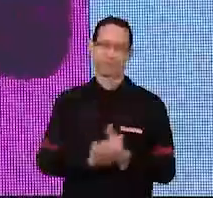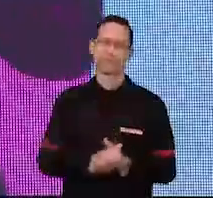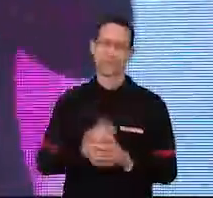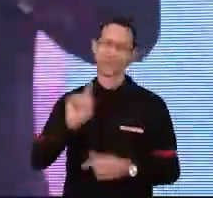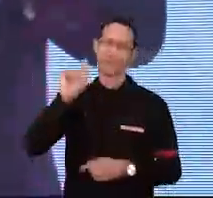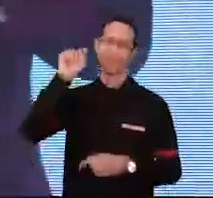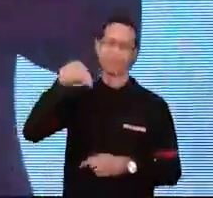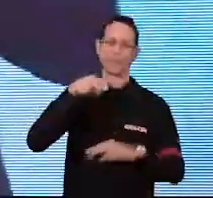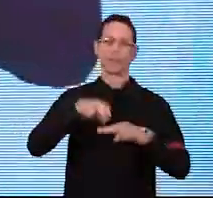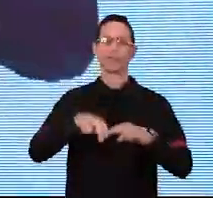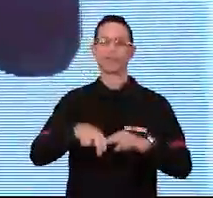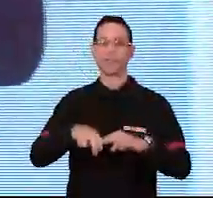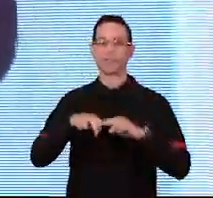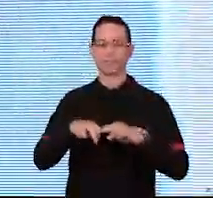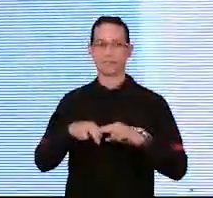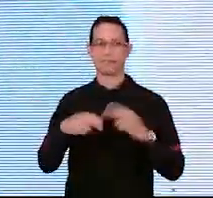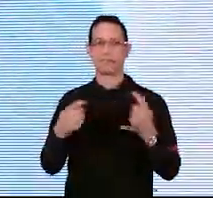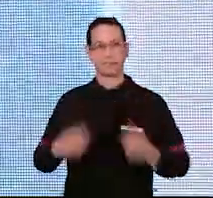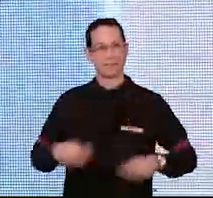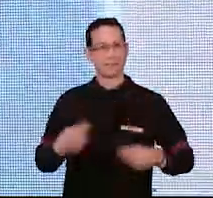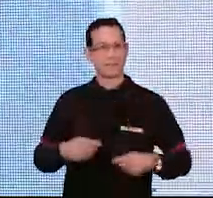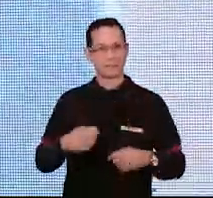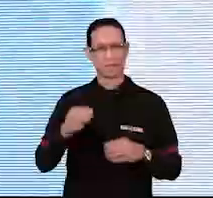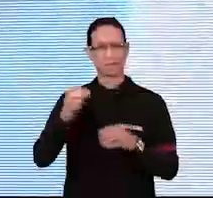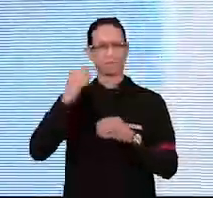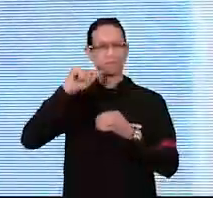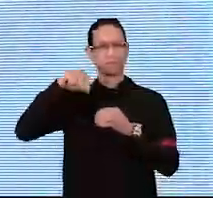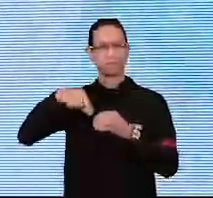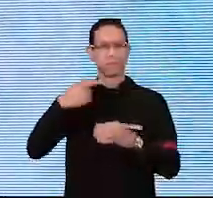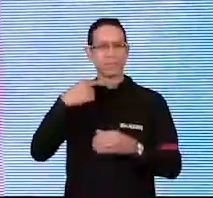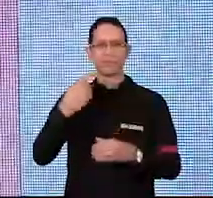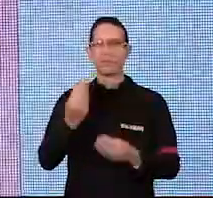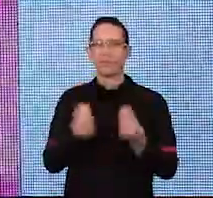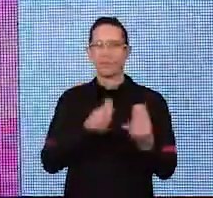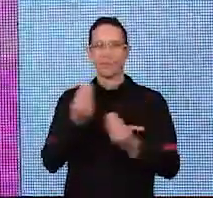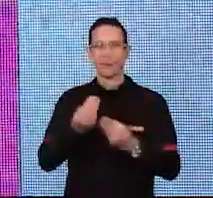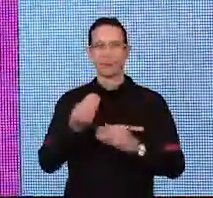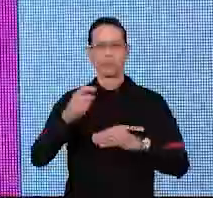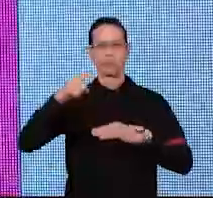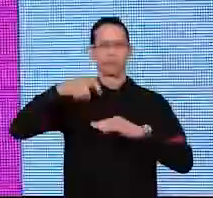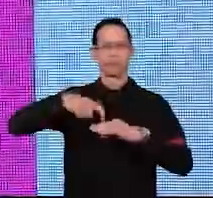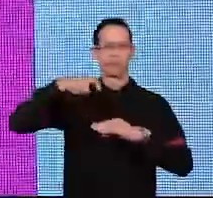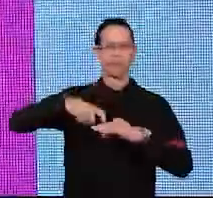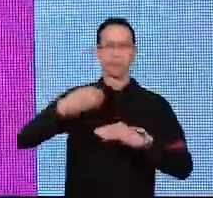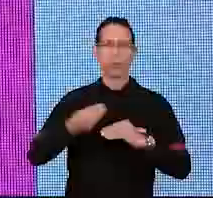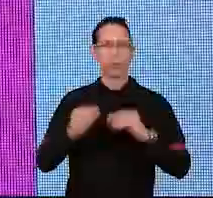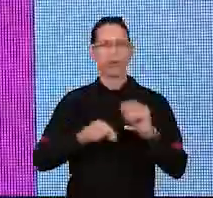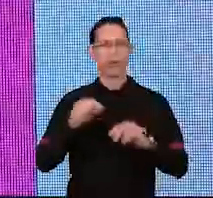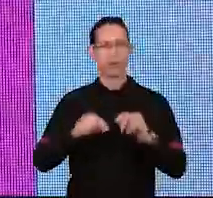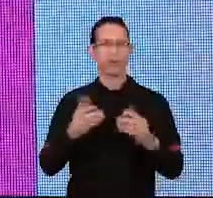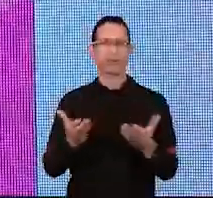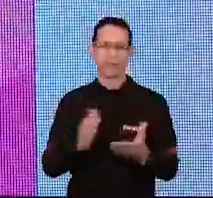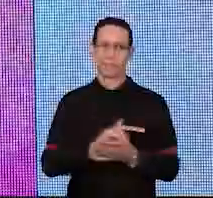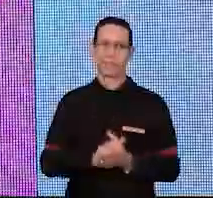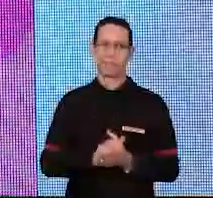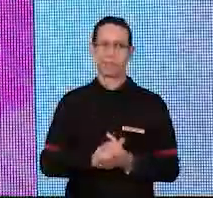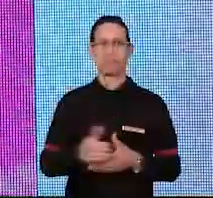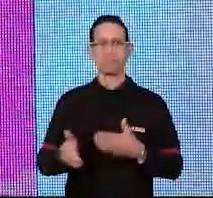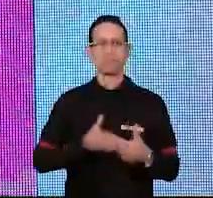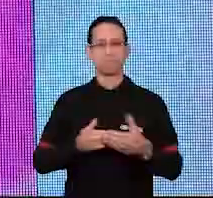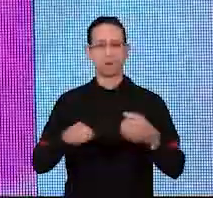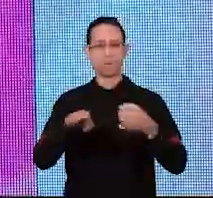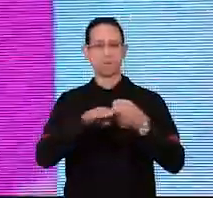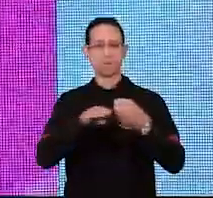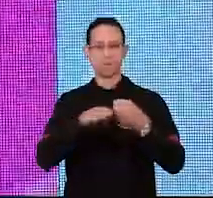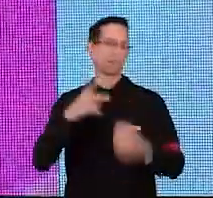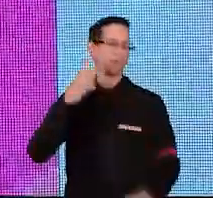tem justificativa, não tem mais tímpano, tem um buraco enorme no tímpano, aí não tem como você fazer. Mas você simplesmente pegar um animal com otite média e